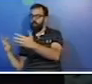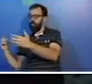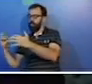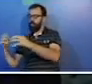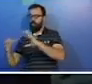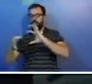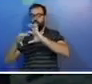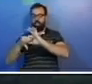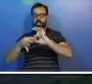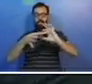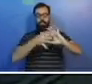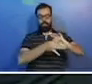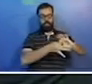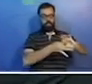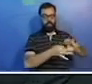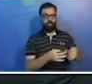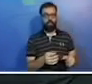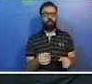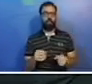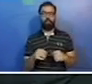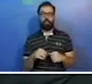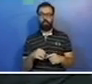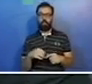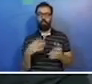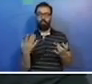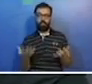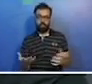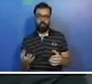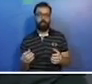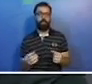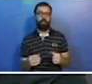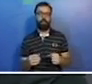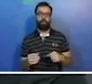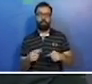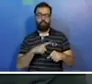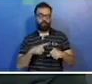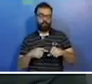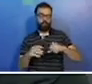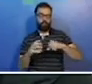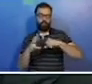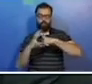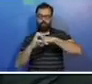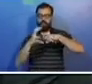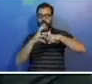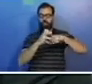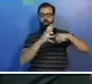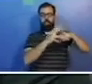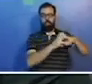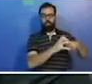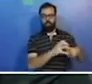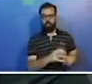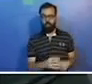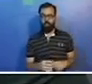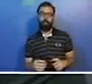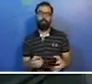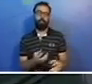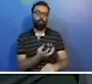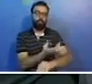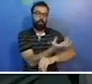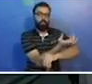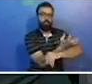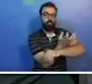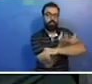página 279, nosso produtor está aqui, o pasto. Mas o pasto,